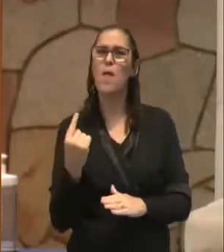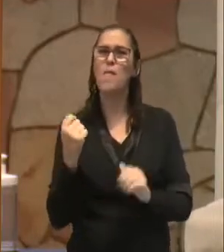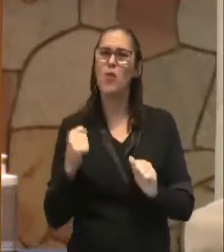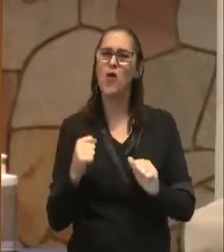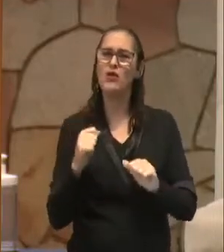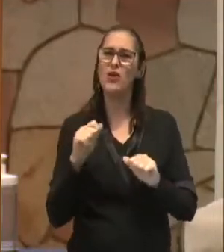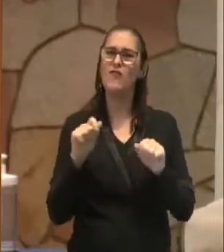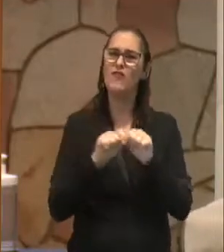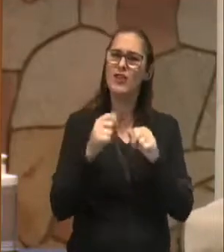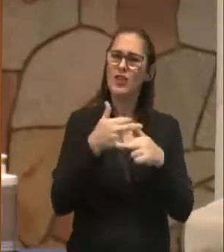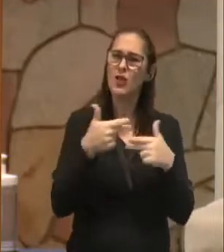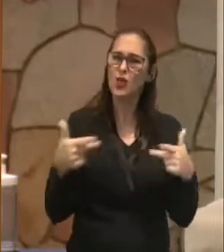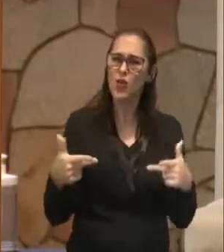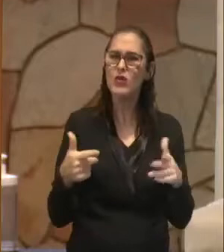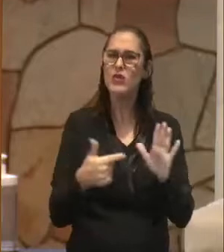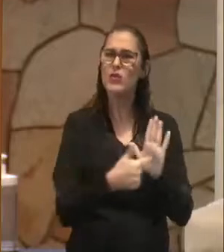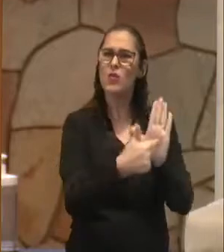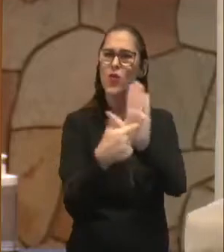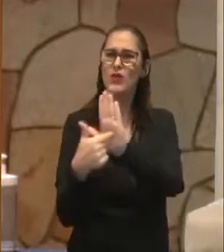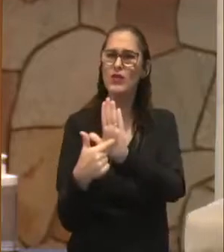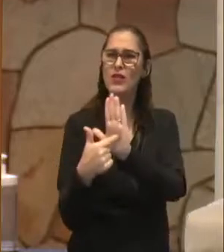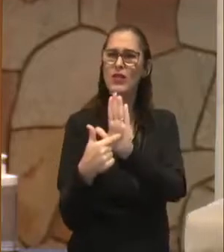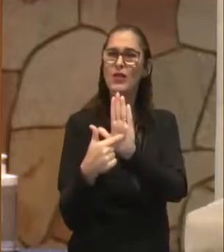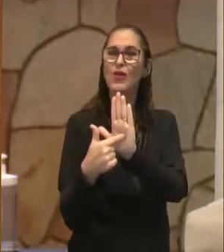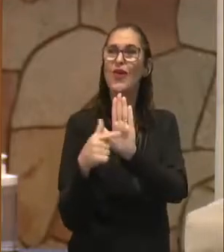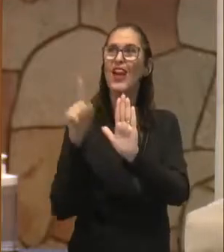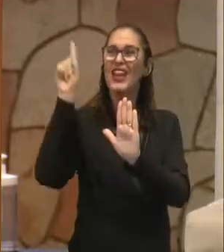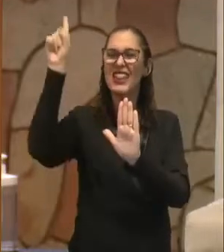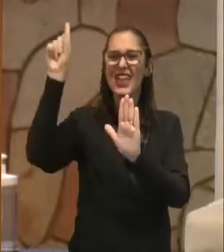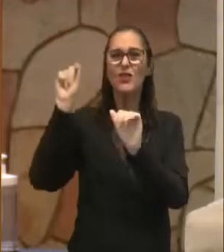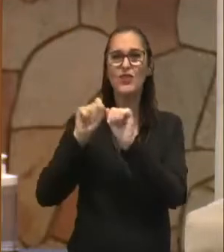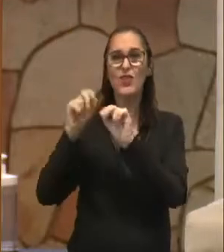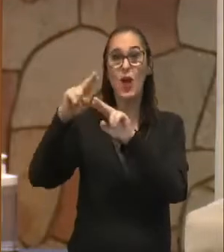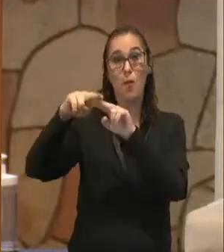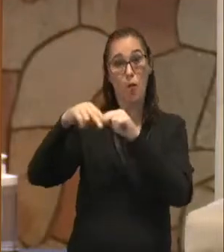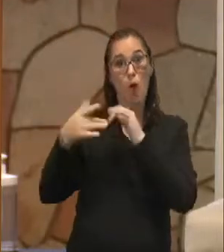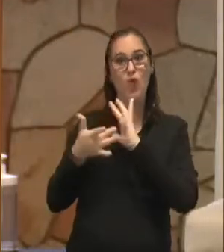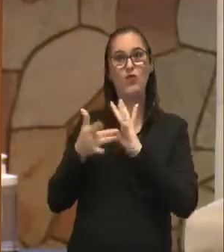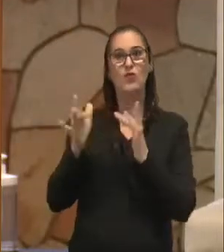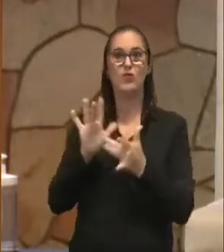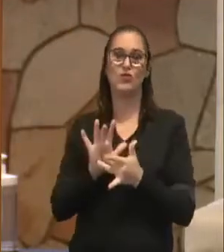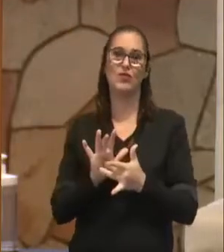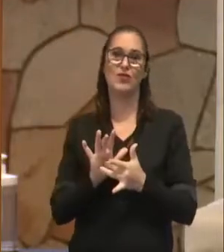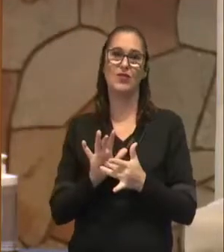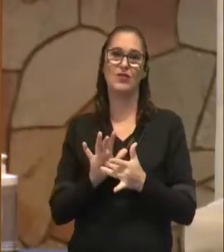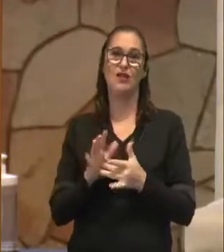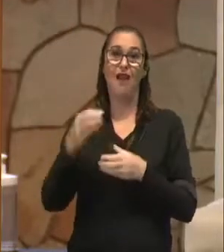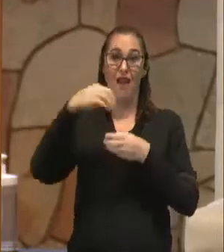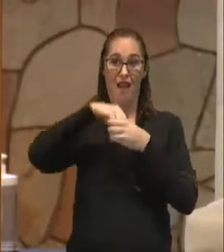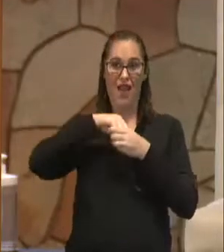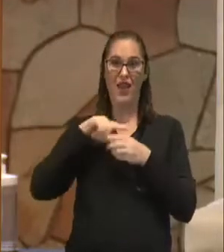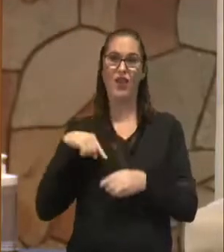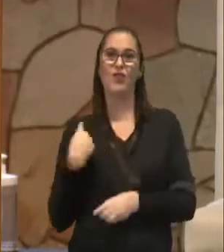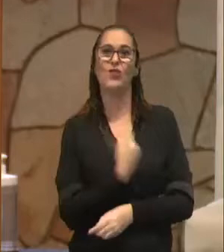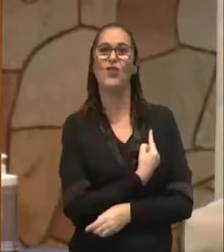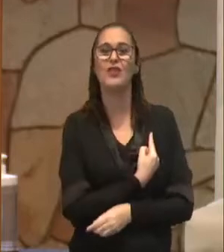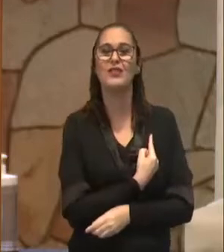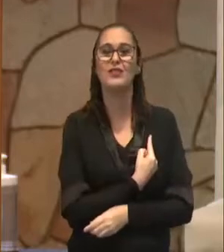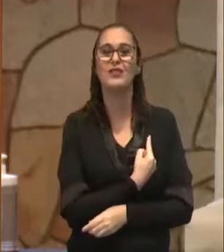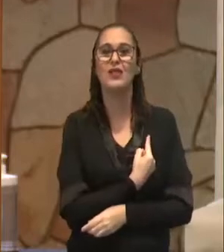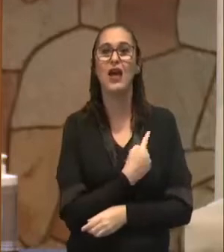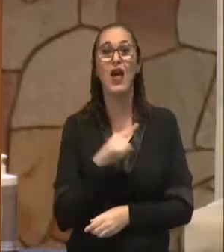nós refletíssemos aquilo que Deus fez por meio de Jesus em nós. Essa é a